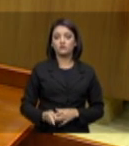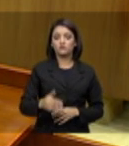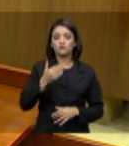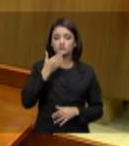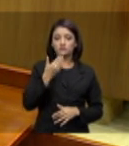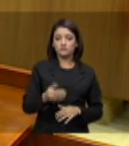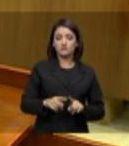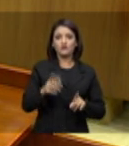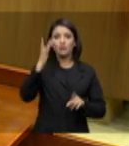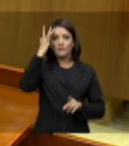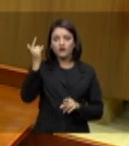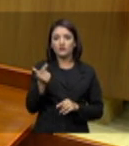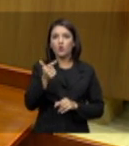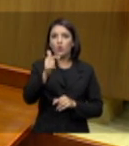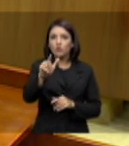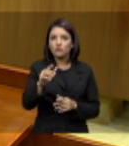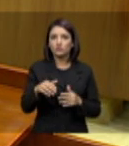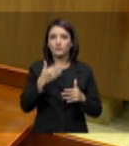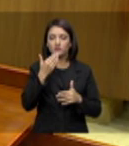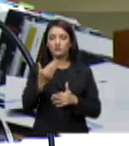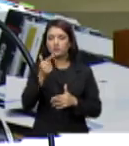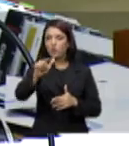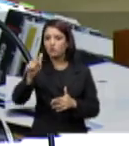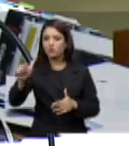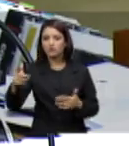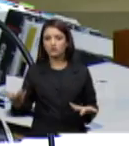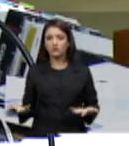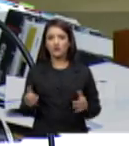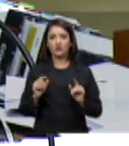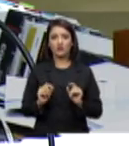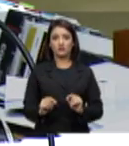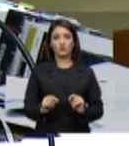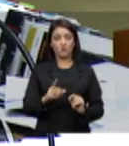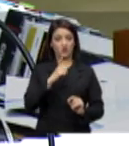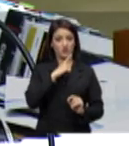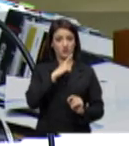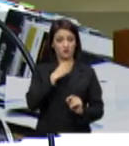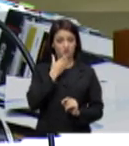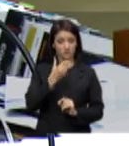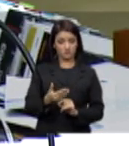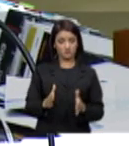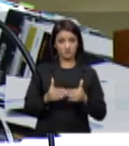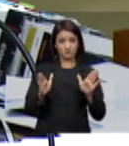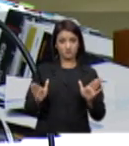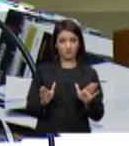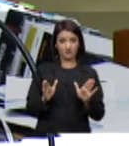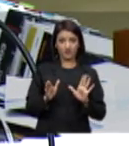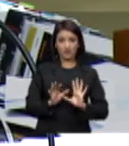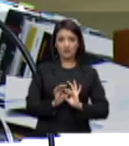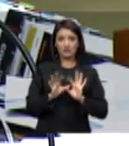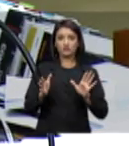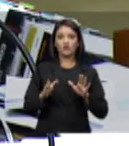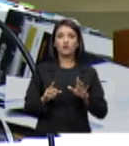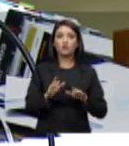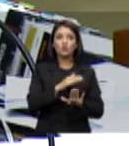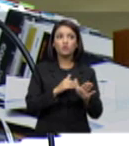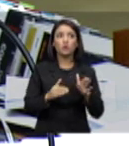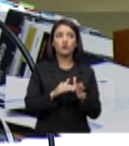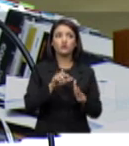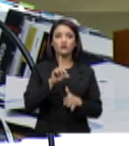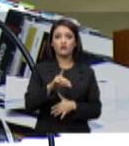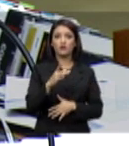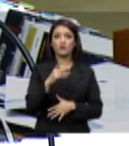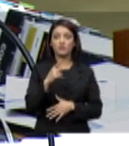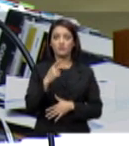surge outro outro e nós vamos permitir em que pese a causa de pedir se aberta nós vamos permitir que em cada dps